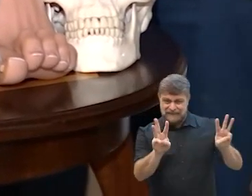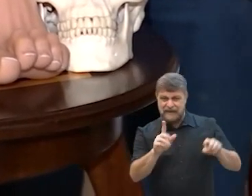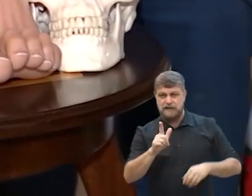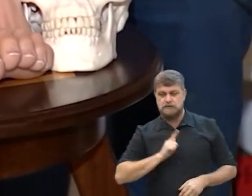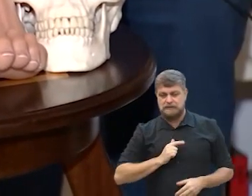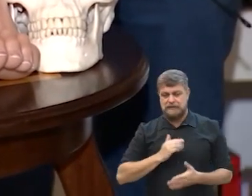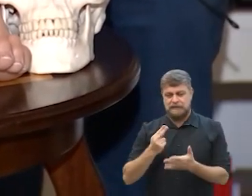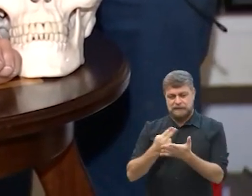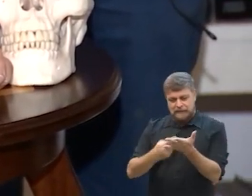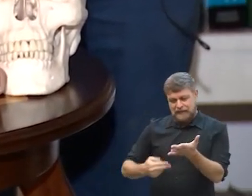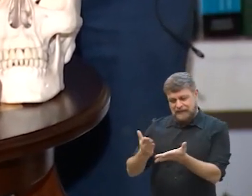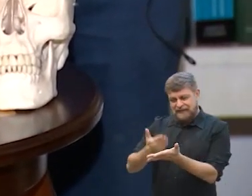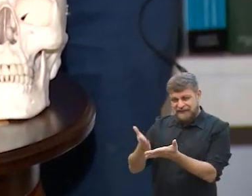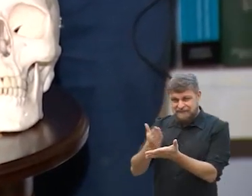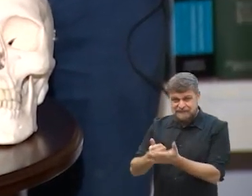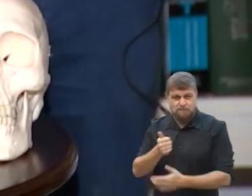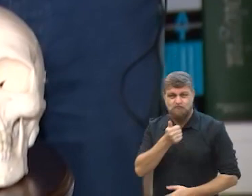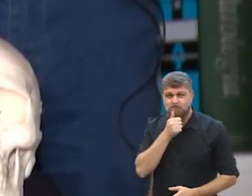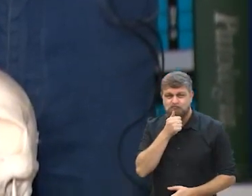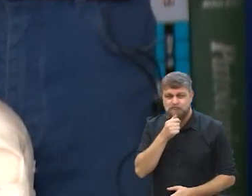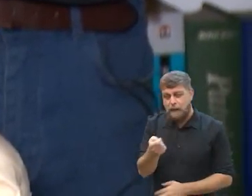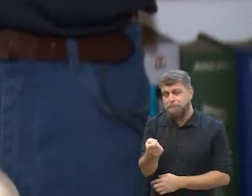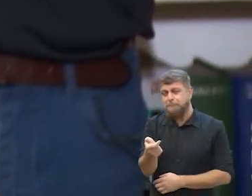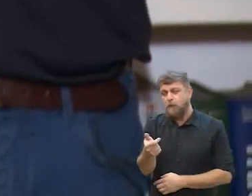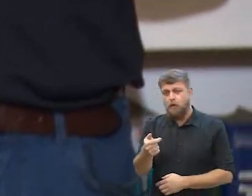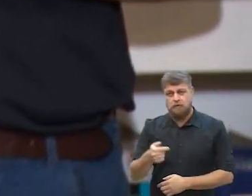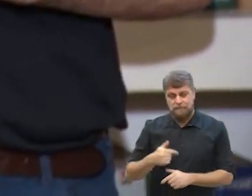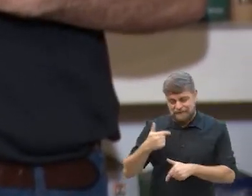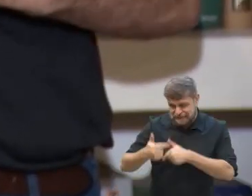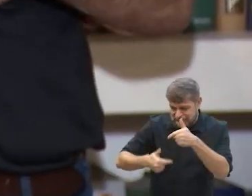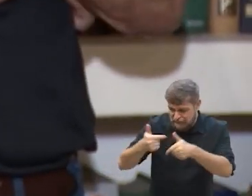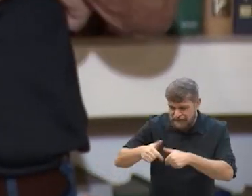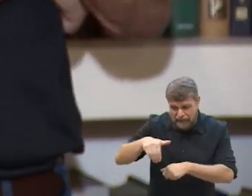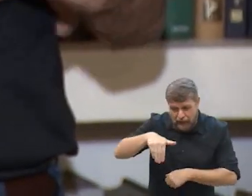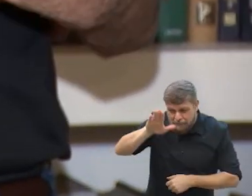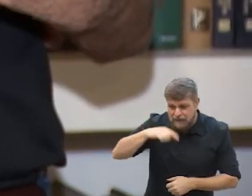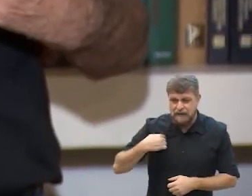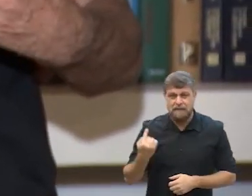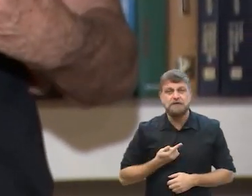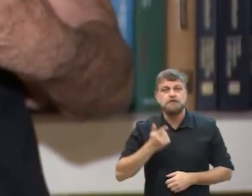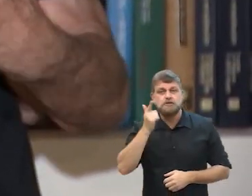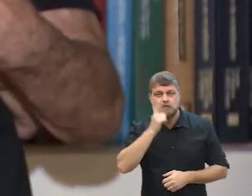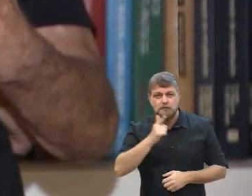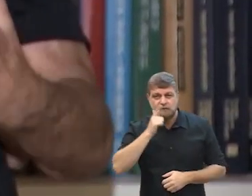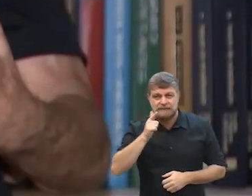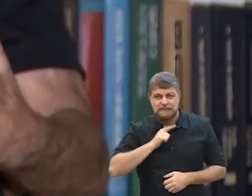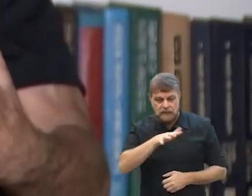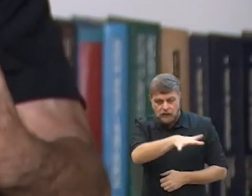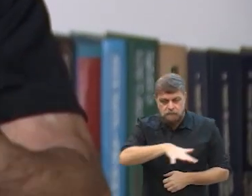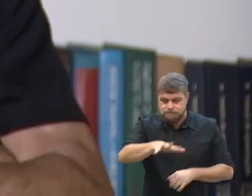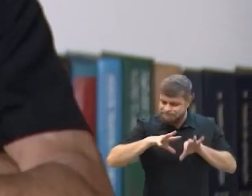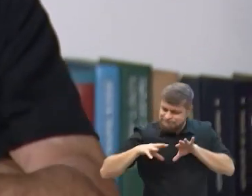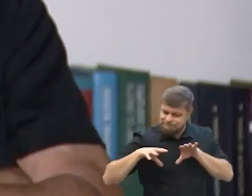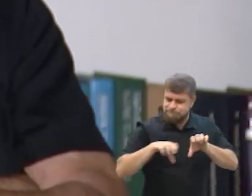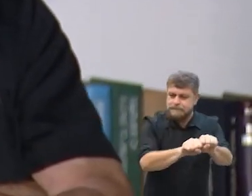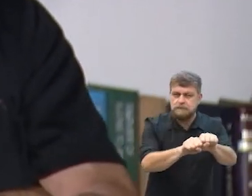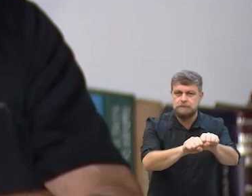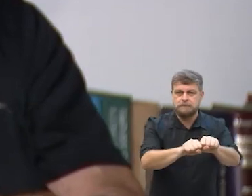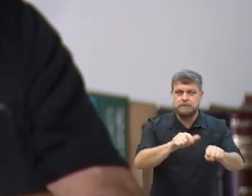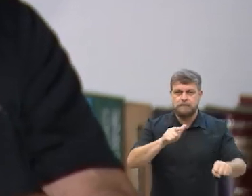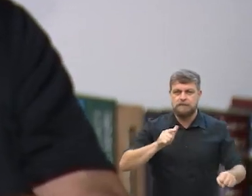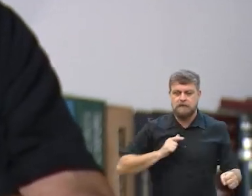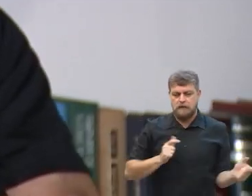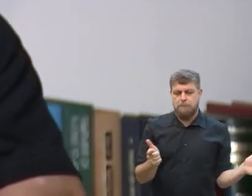tem revista, mas não é o suficiente. Precisamos trabalhar muito para ganhar mais espaço. Nós estamos com um espaço